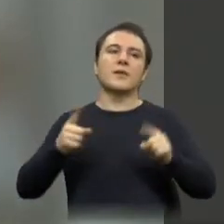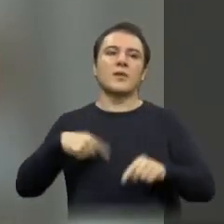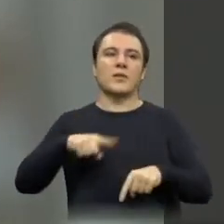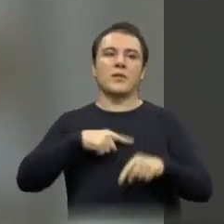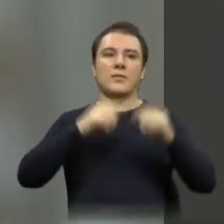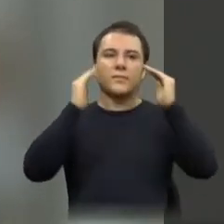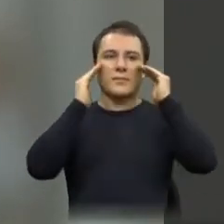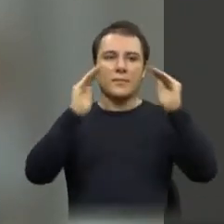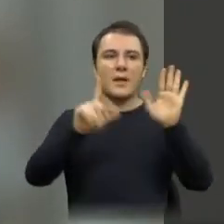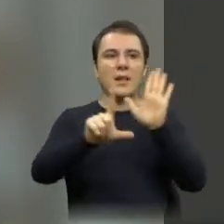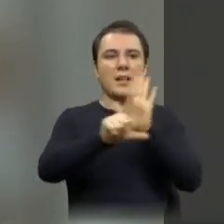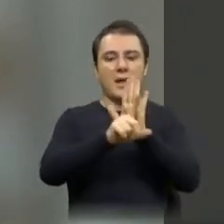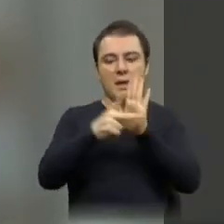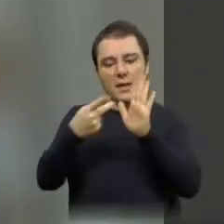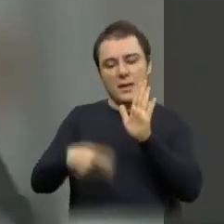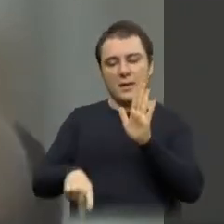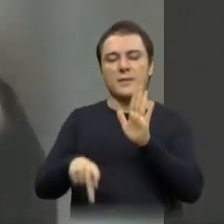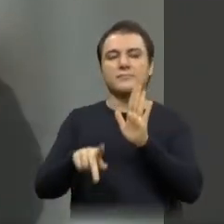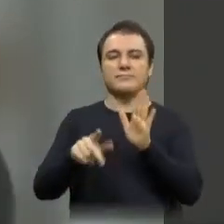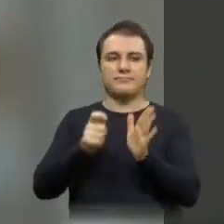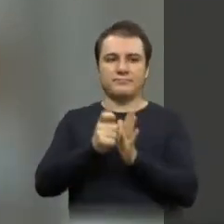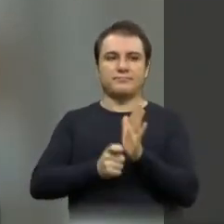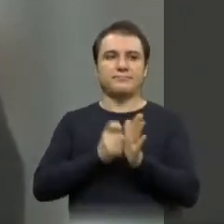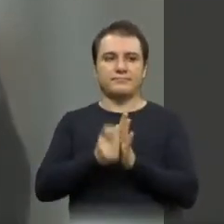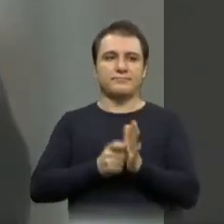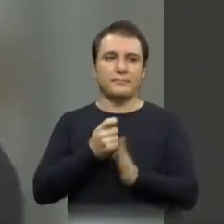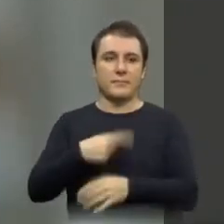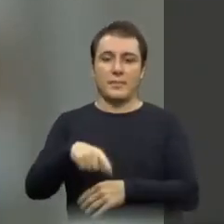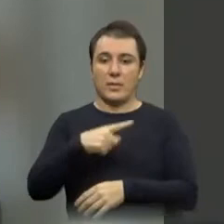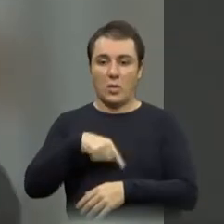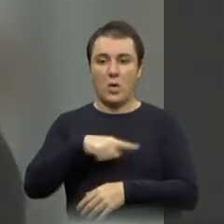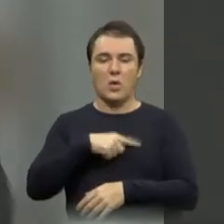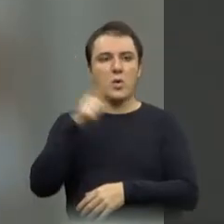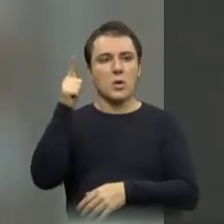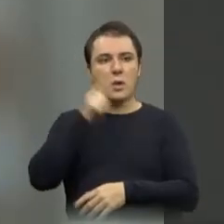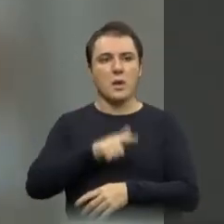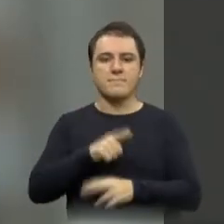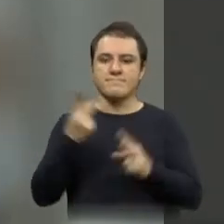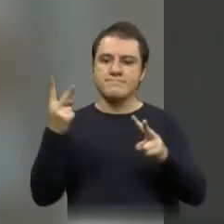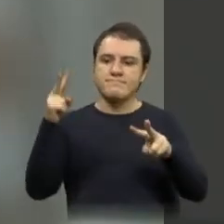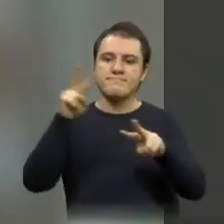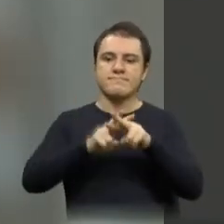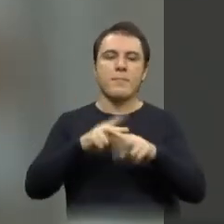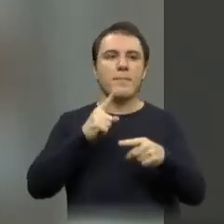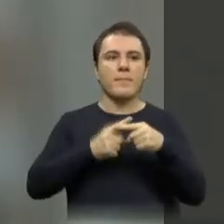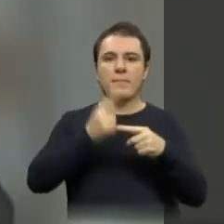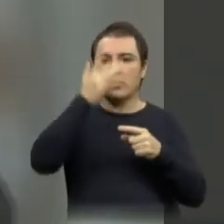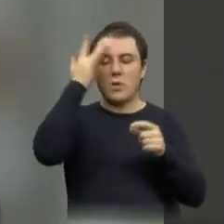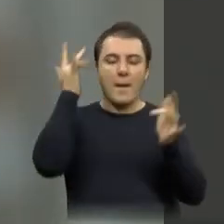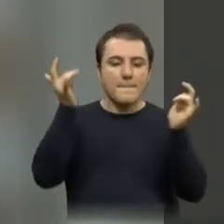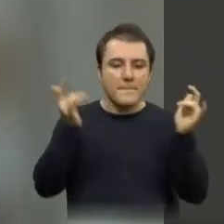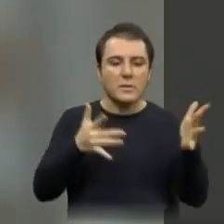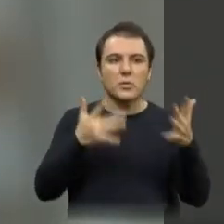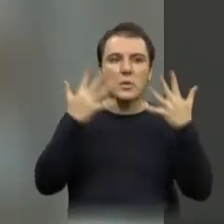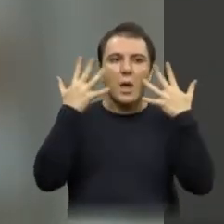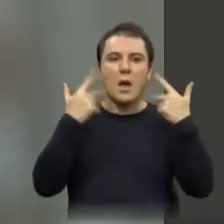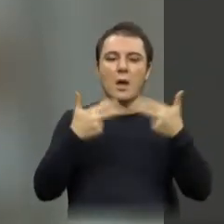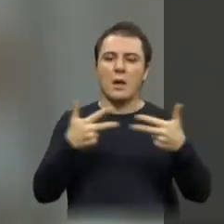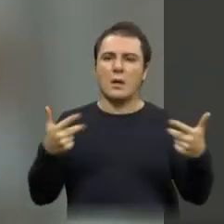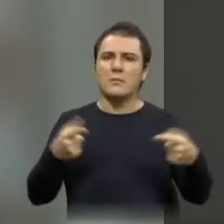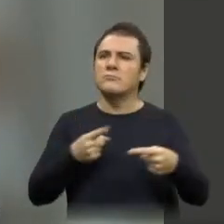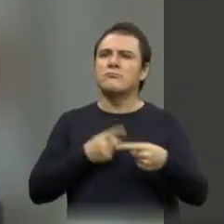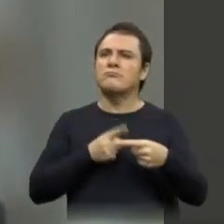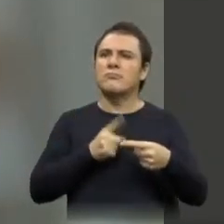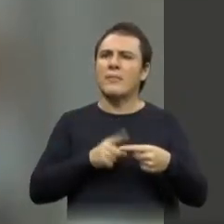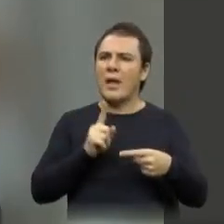lei sanção aqui em Araraquara, a gente ocasionou numa prisão de quem abandona animal. Por que que abandonar animal